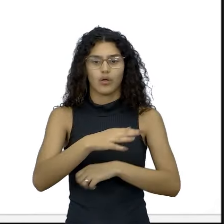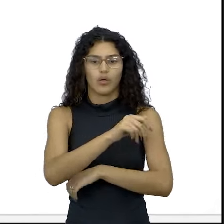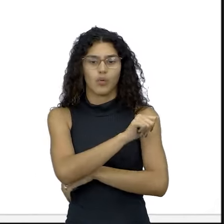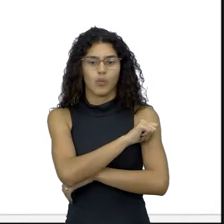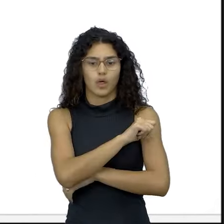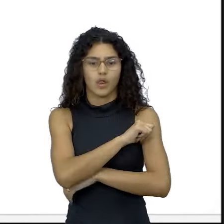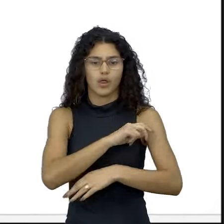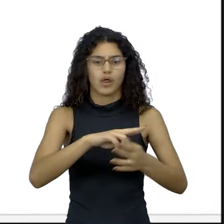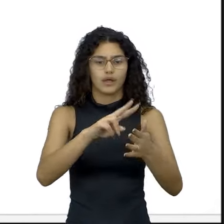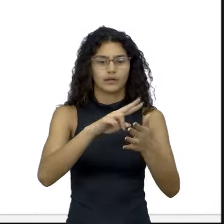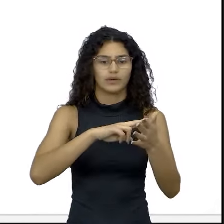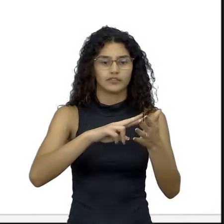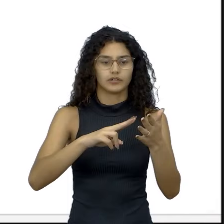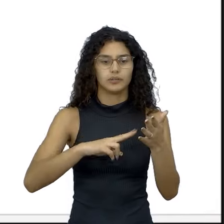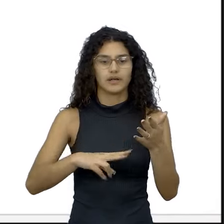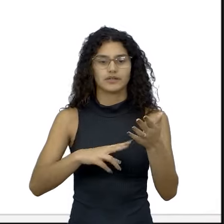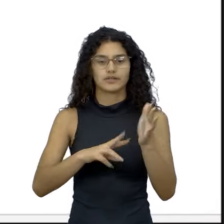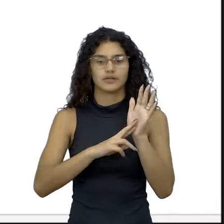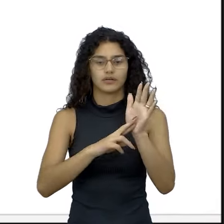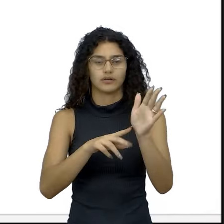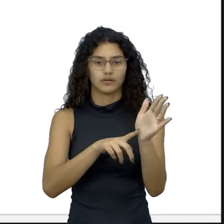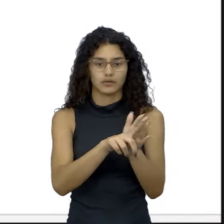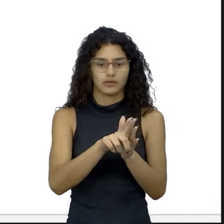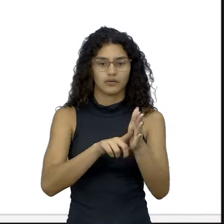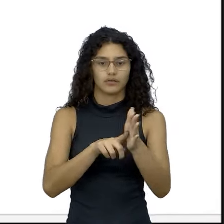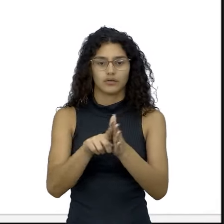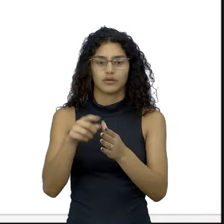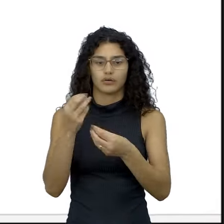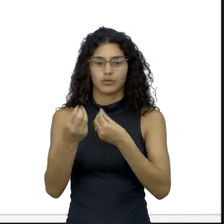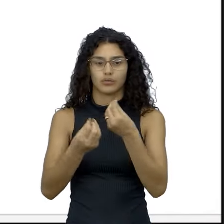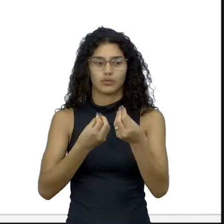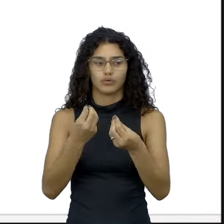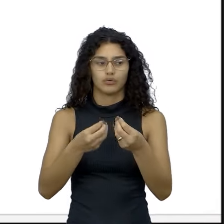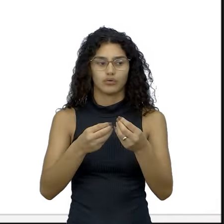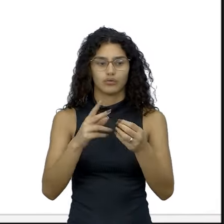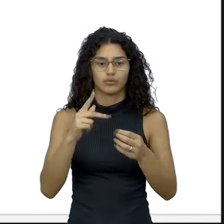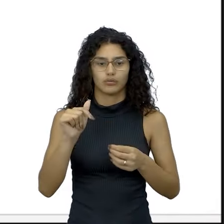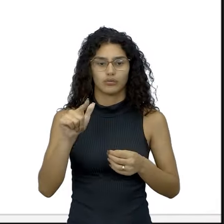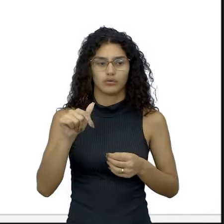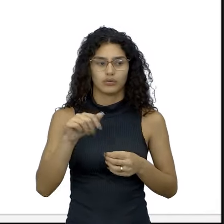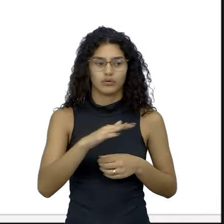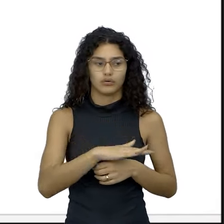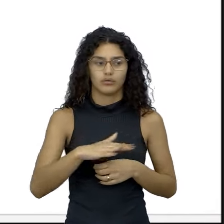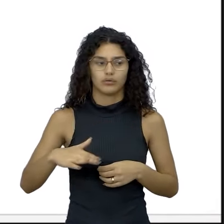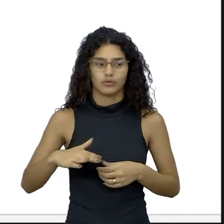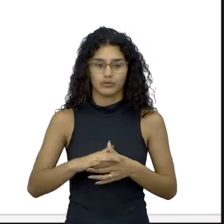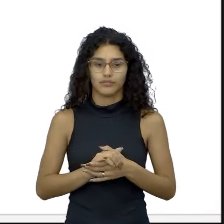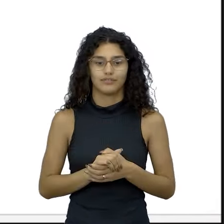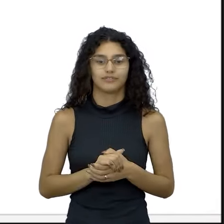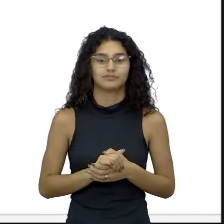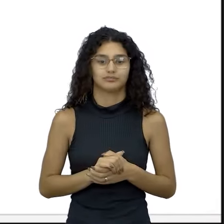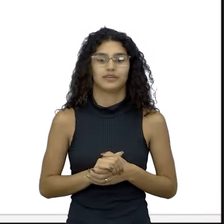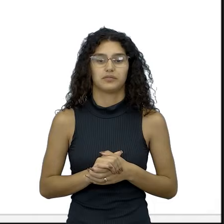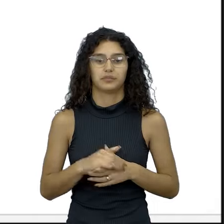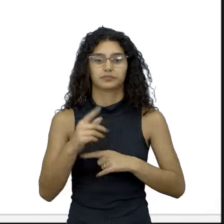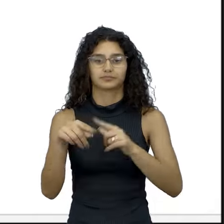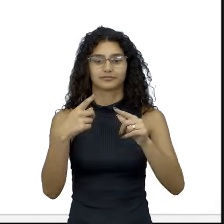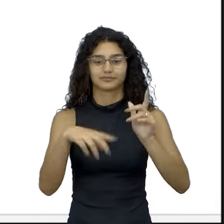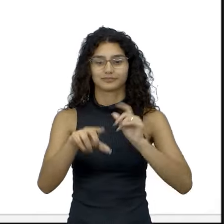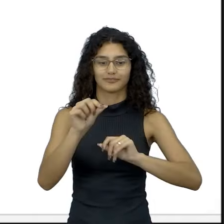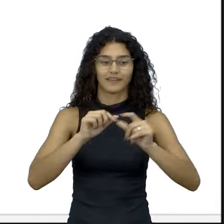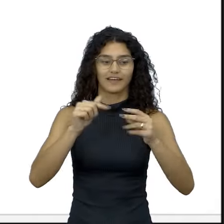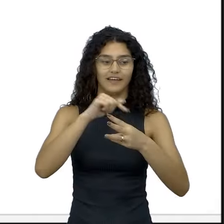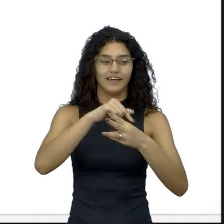eles lerão os principais resultados de uma pesquisa sobre o consumo de plástico na infância. Depois, eles irão selecionar